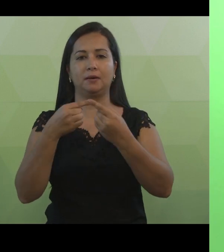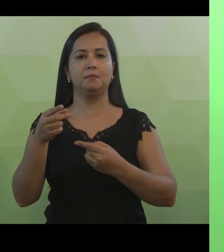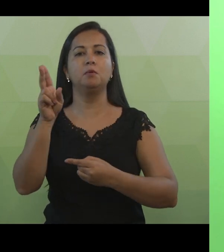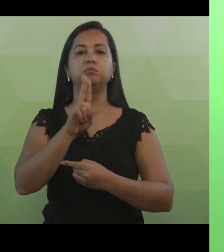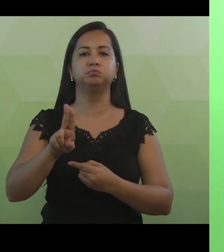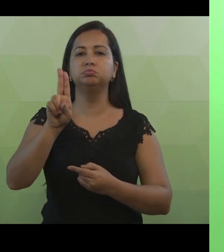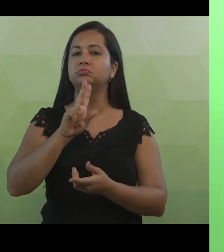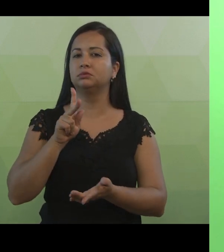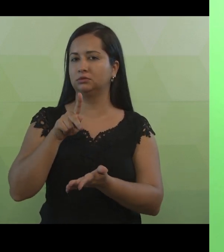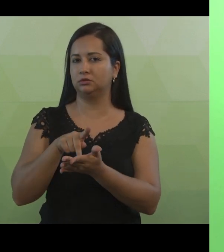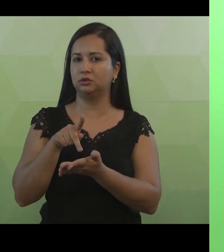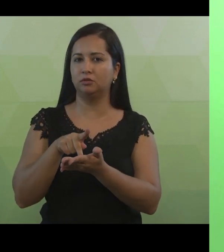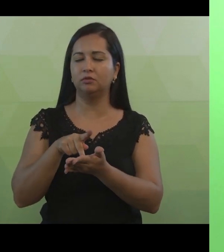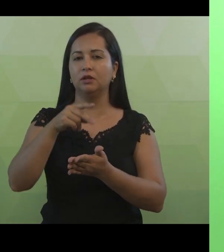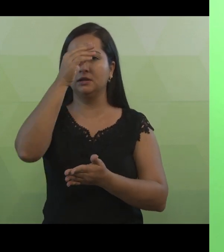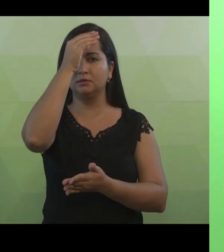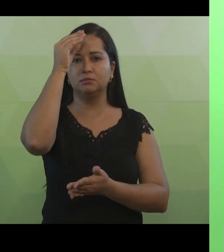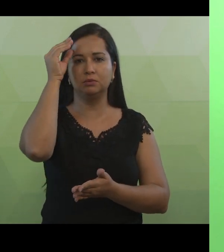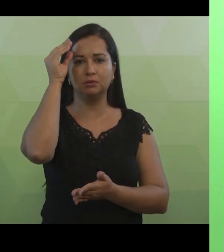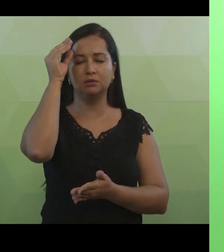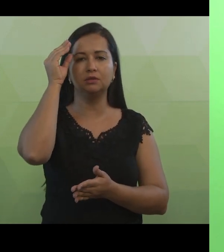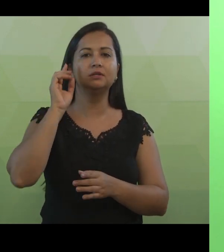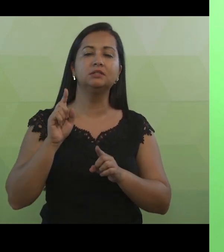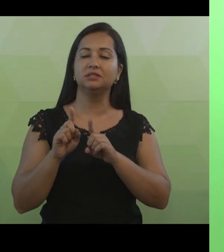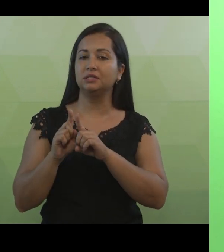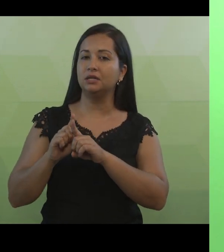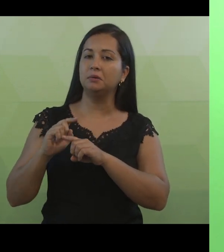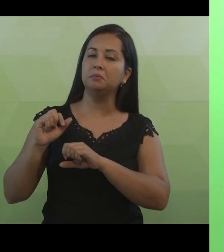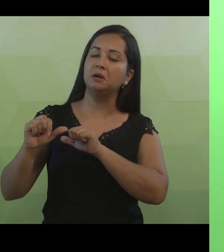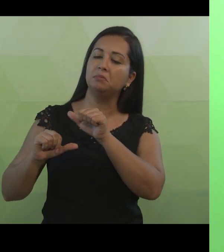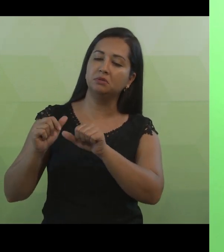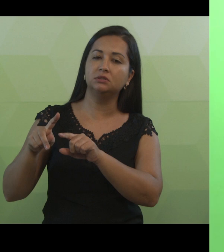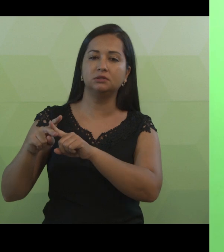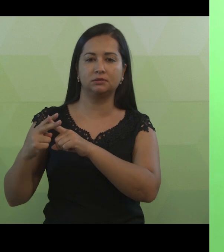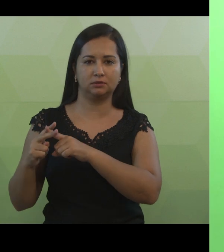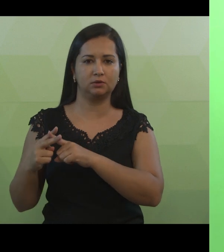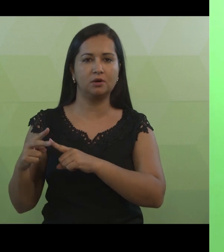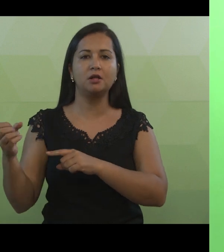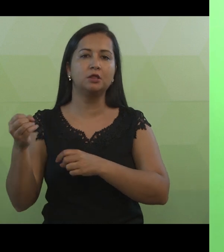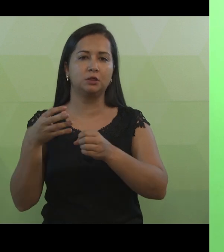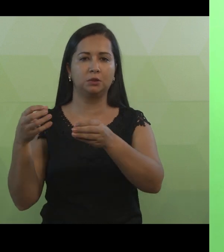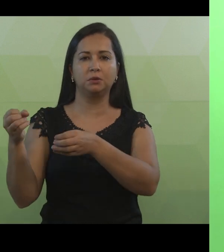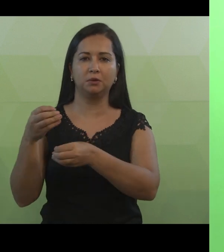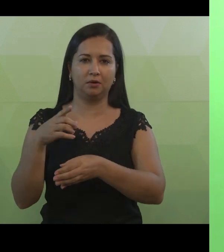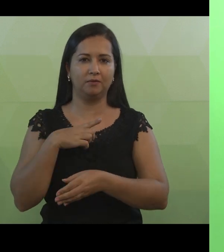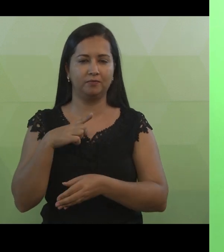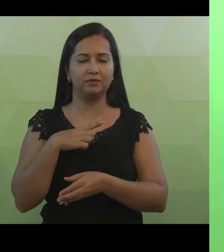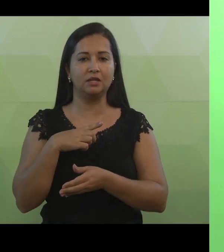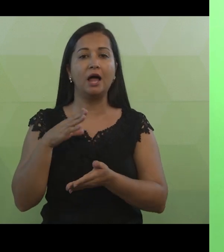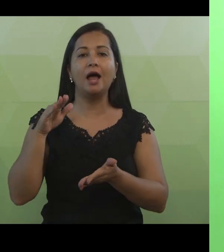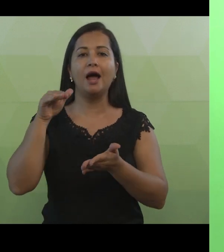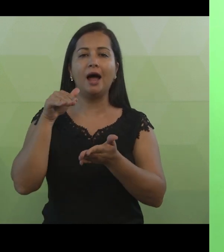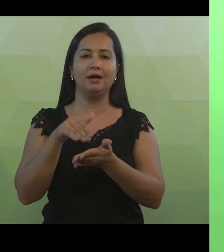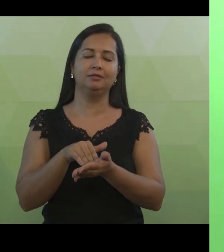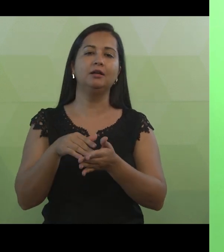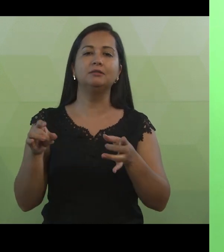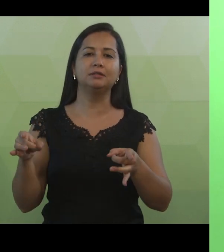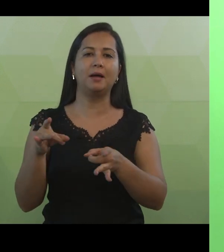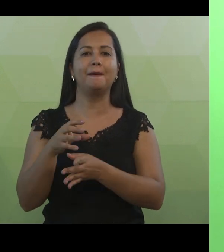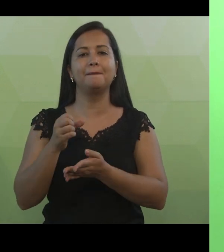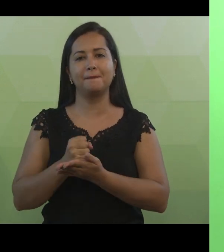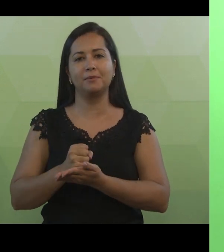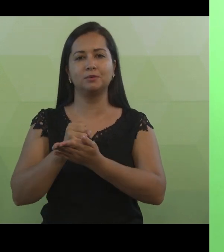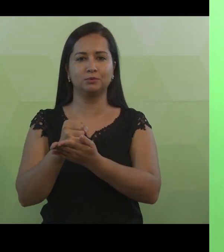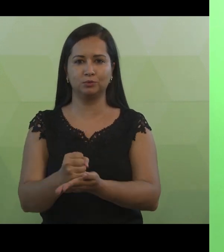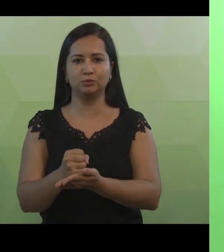para o cliente. E a parte de atualizações e correções de novas versões, até o encerramento de suporte